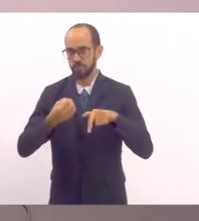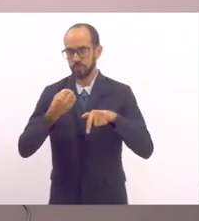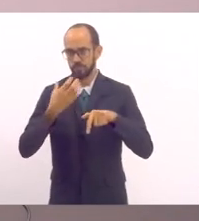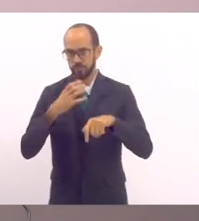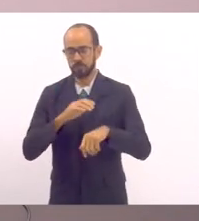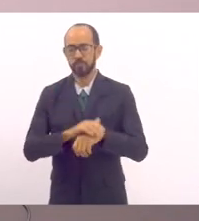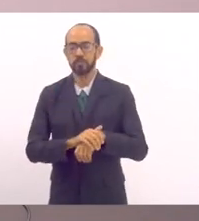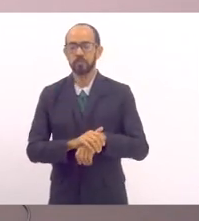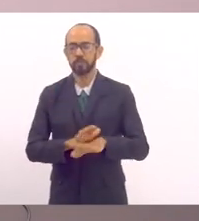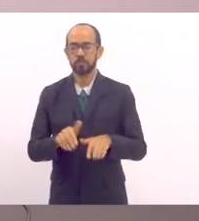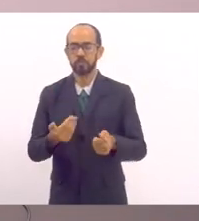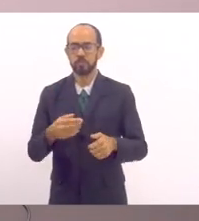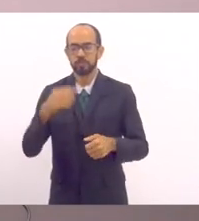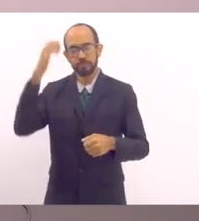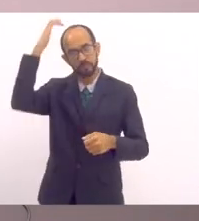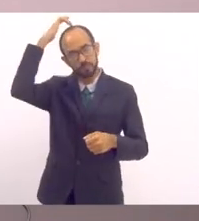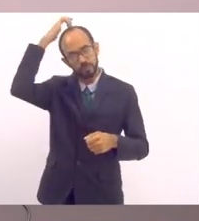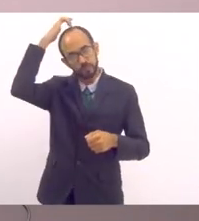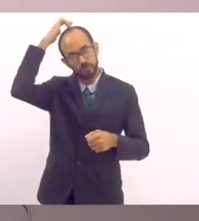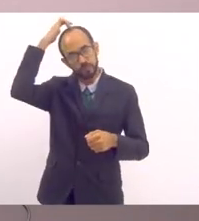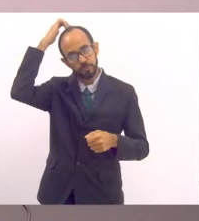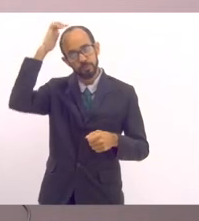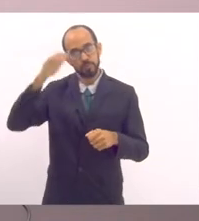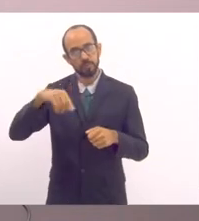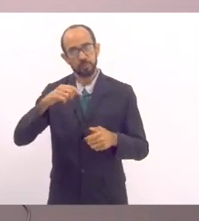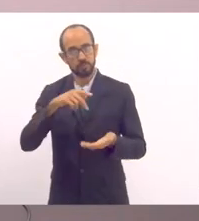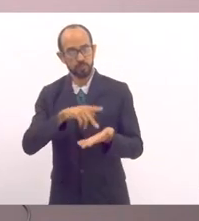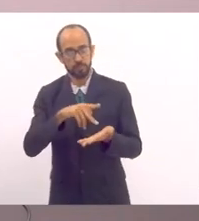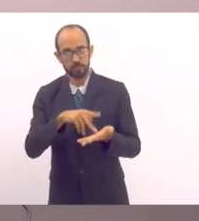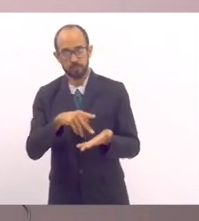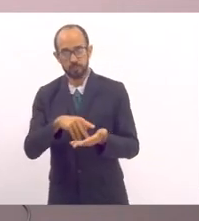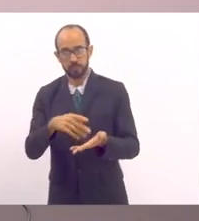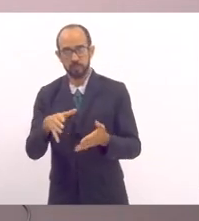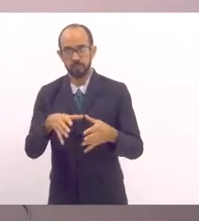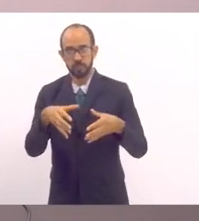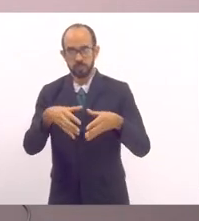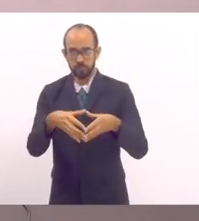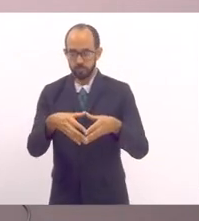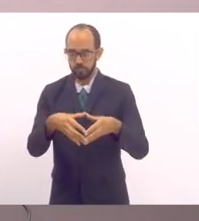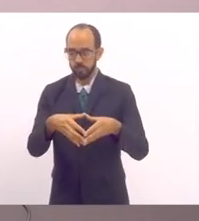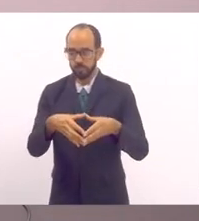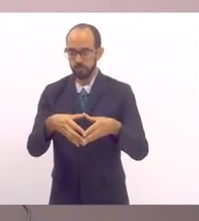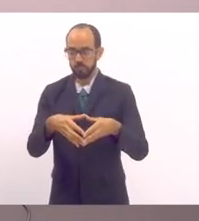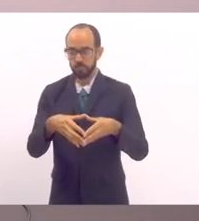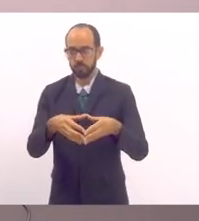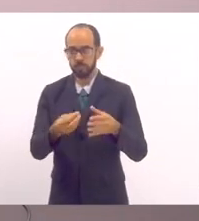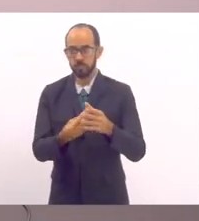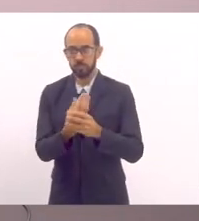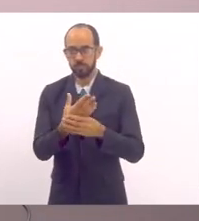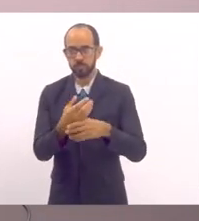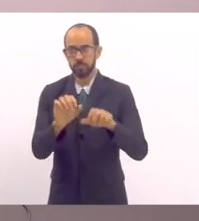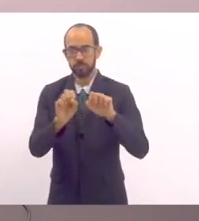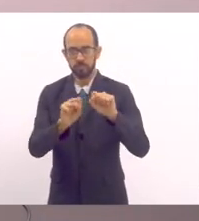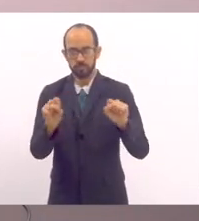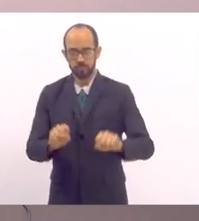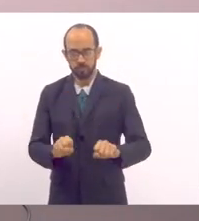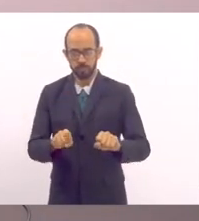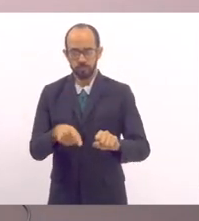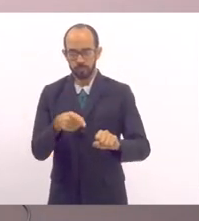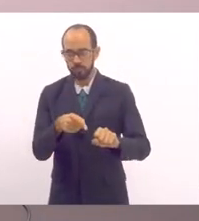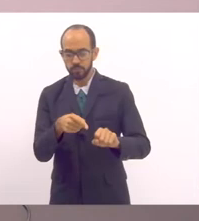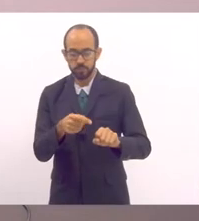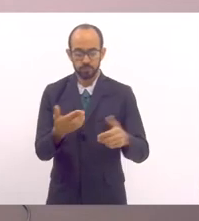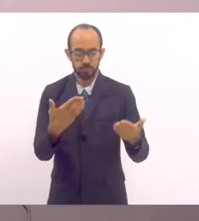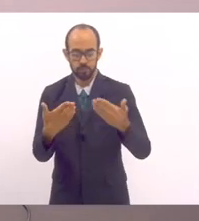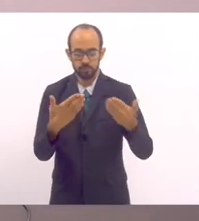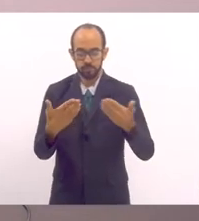Eu acho que cabe... Modestamente colocando, a comissão, fazer essa sistematização, ver o que está parecido, o que está melhor, e sempre no